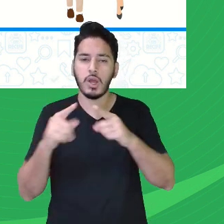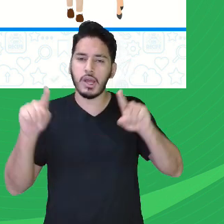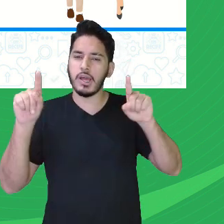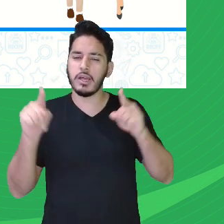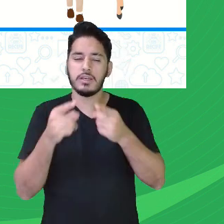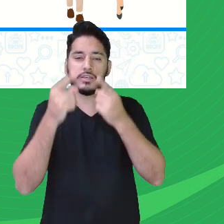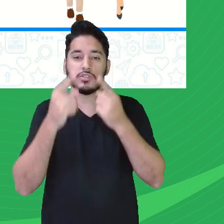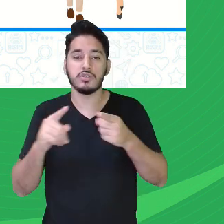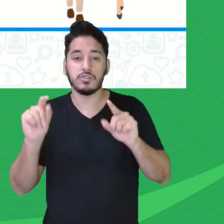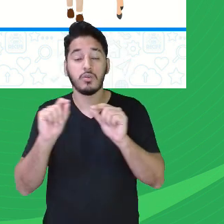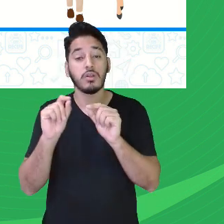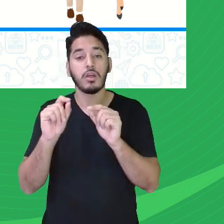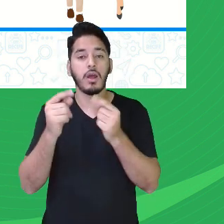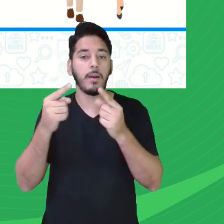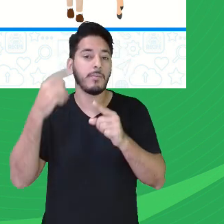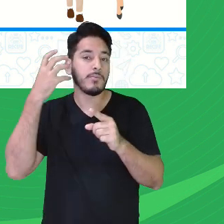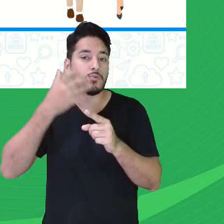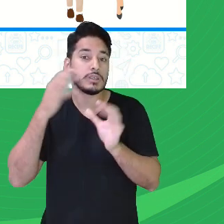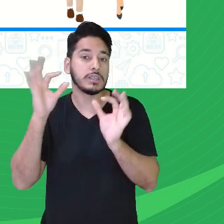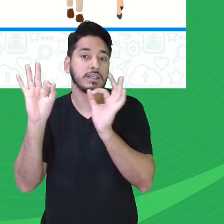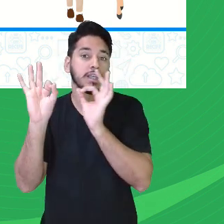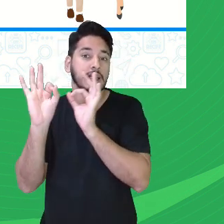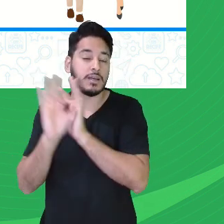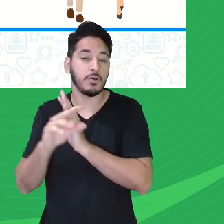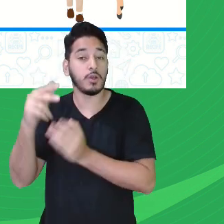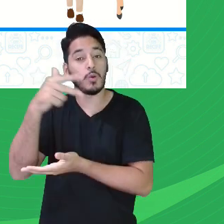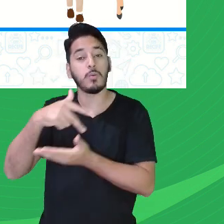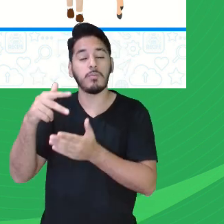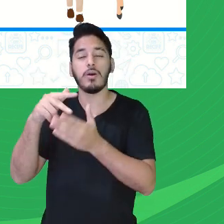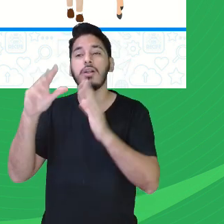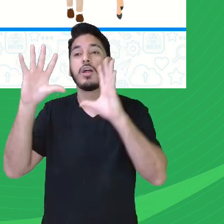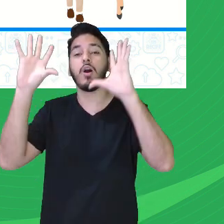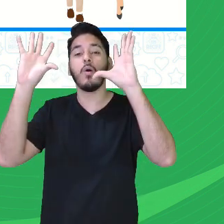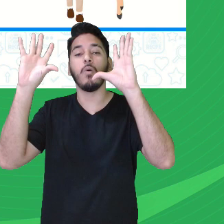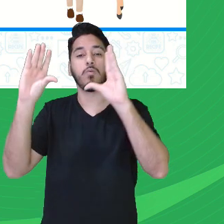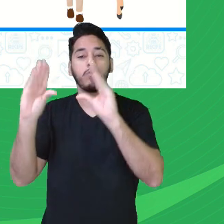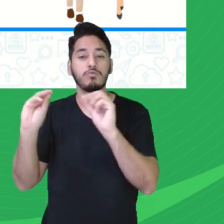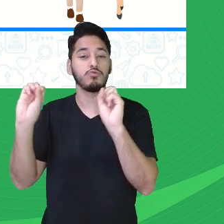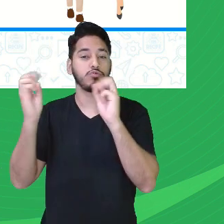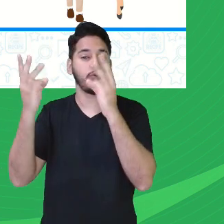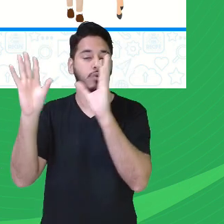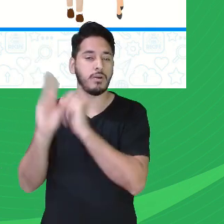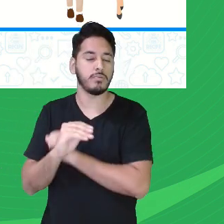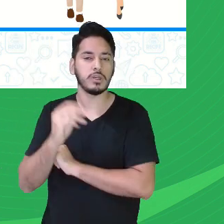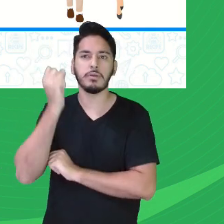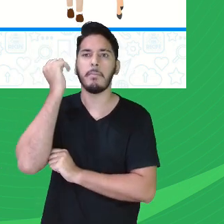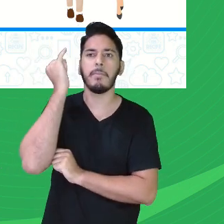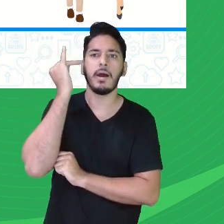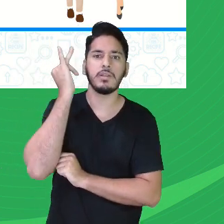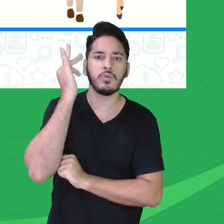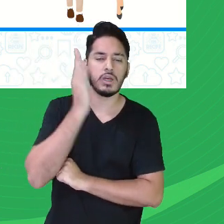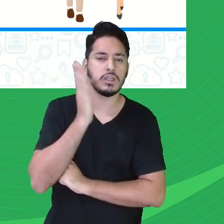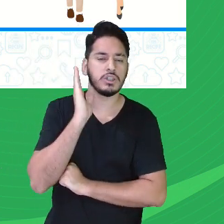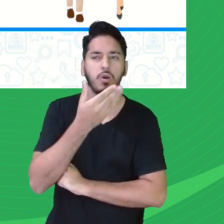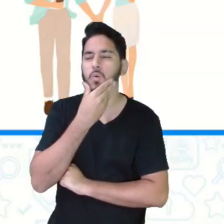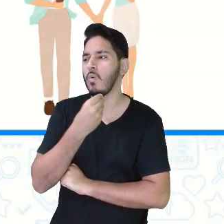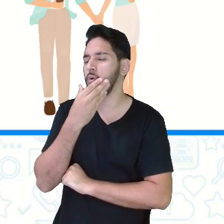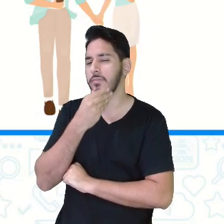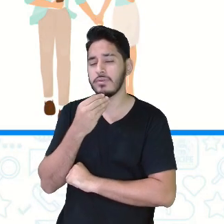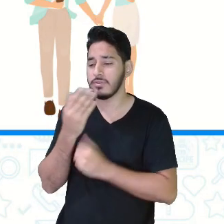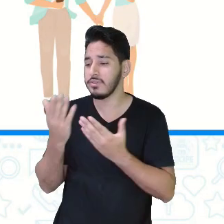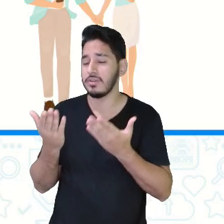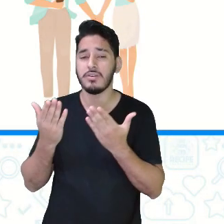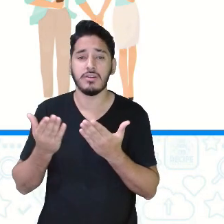tocou a música de encerramento e o baile acabou. Já era alta madrugada. Leôncio